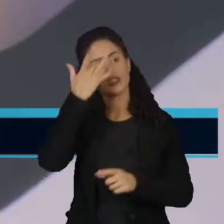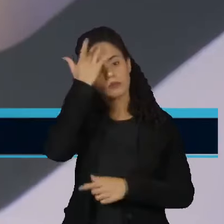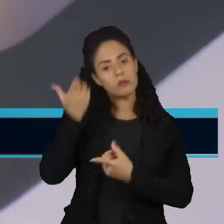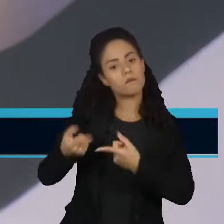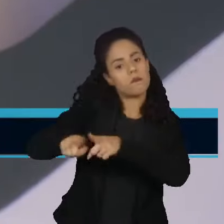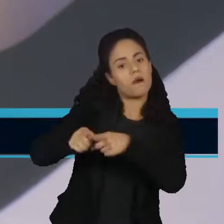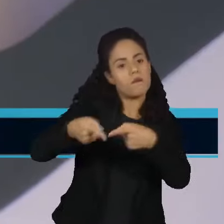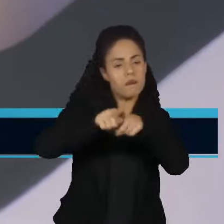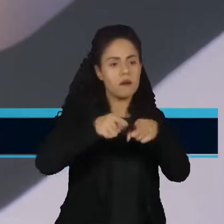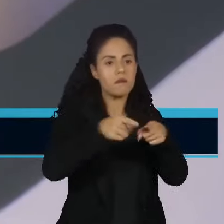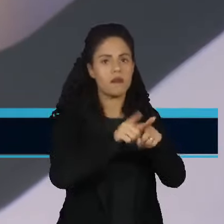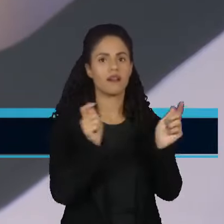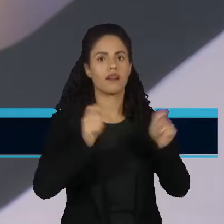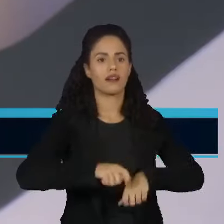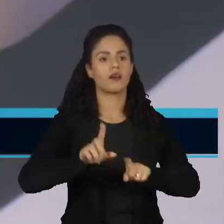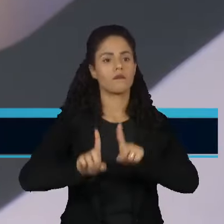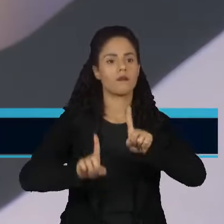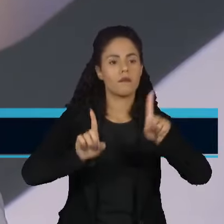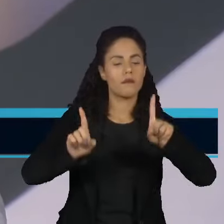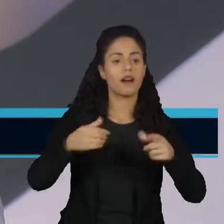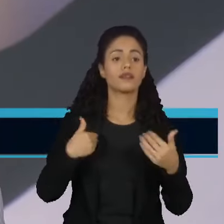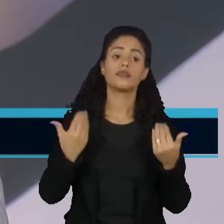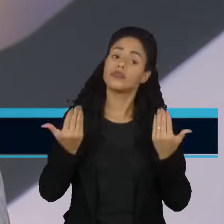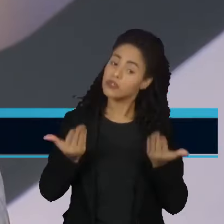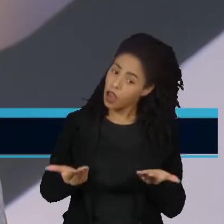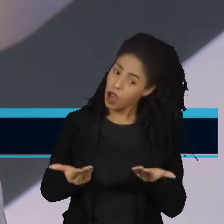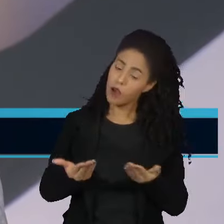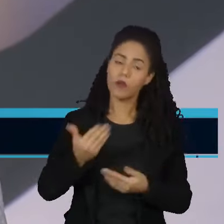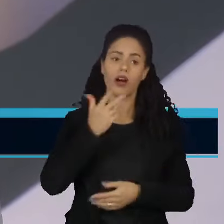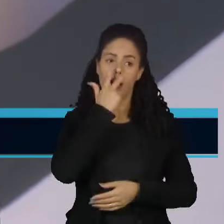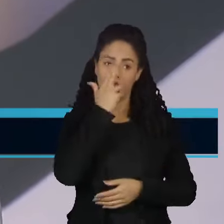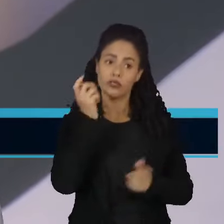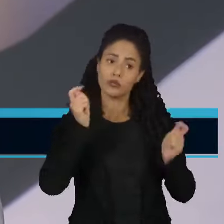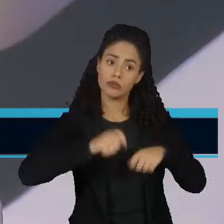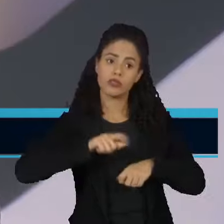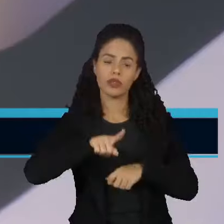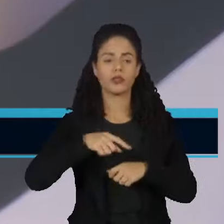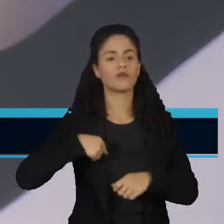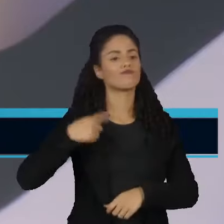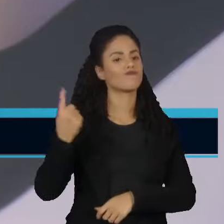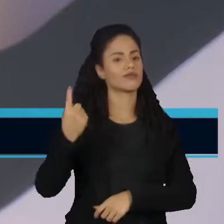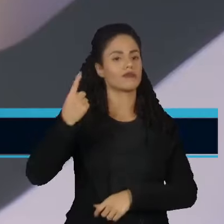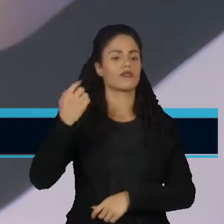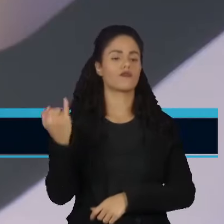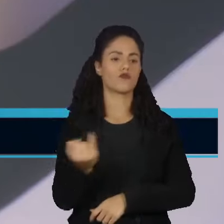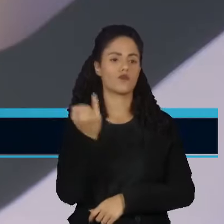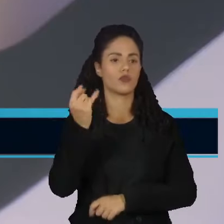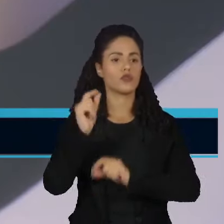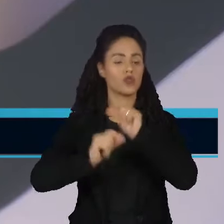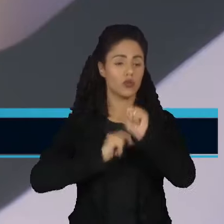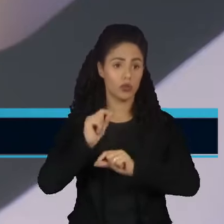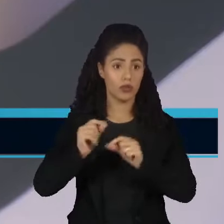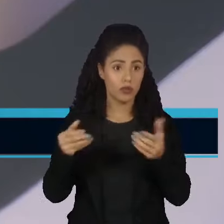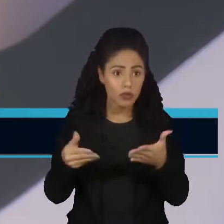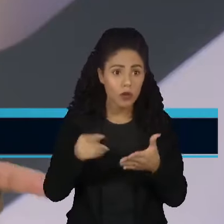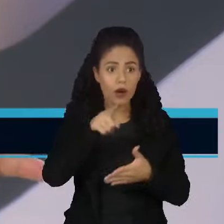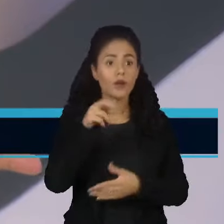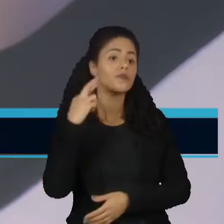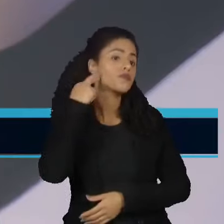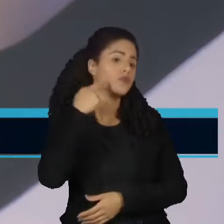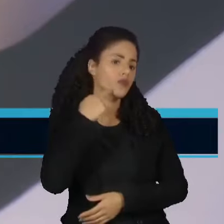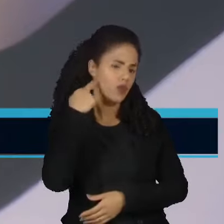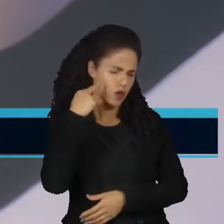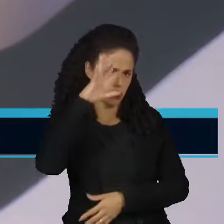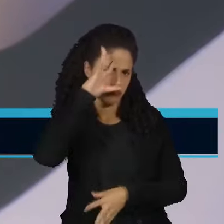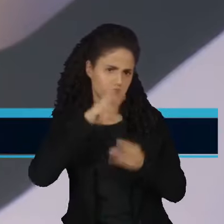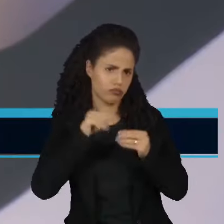para estar nos disputando os governos do Estado. Então, eu acho que é primordial que o Pacheco tenha isso